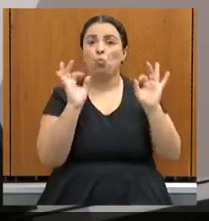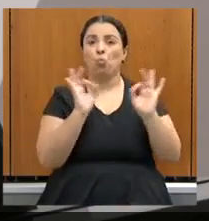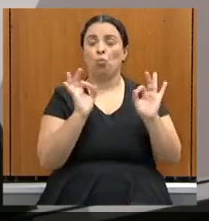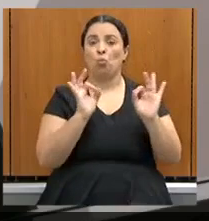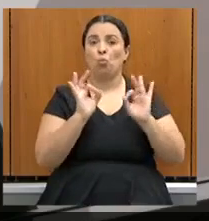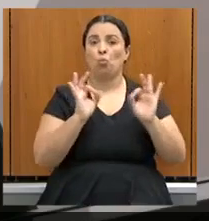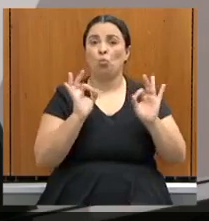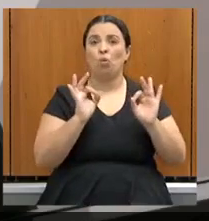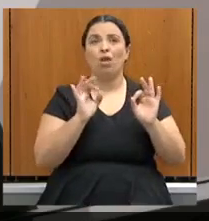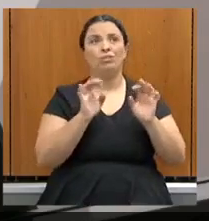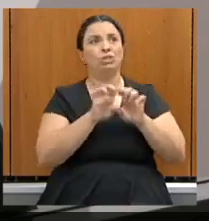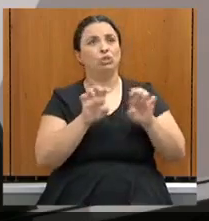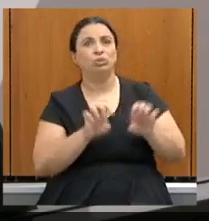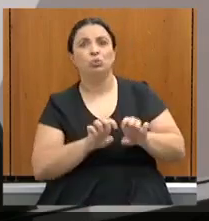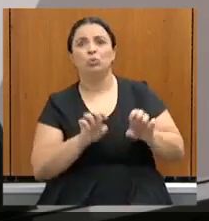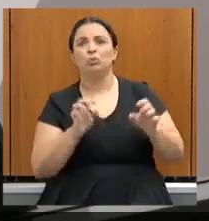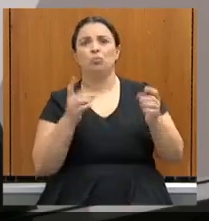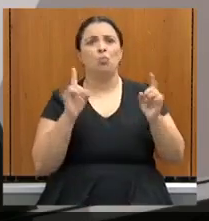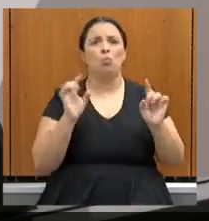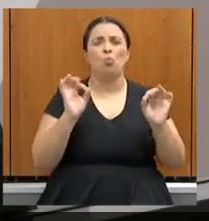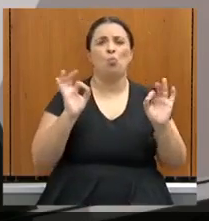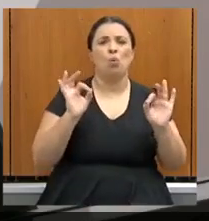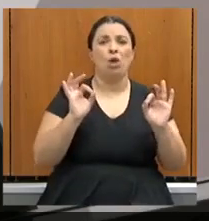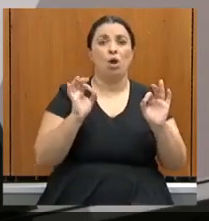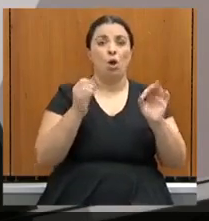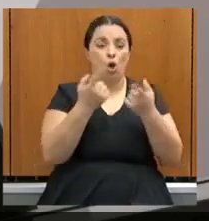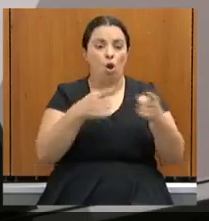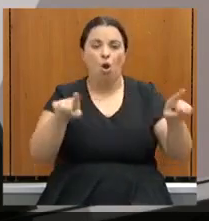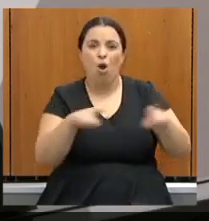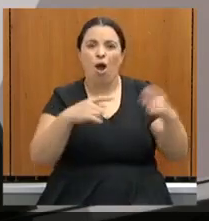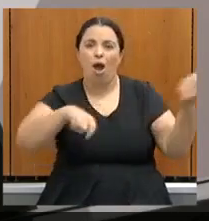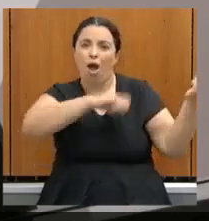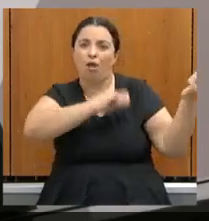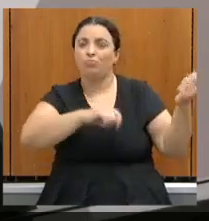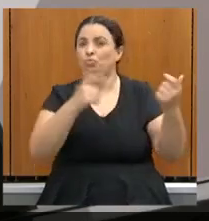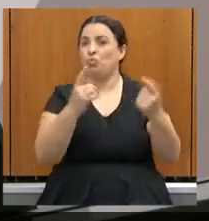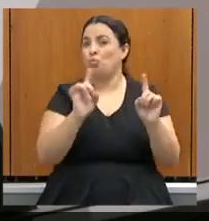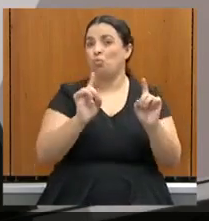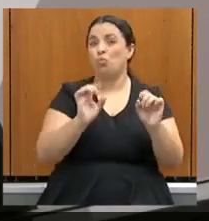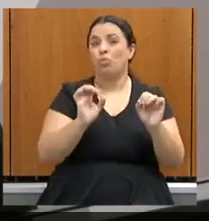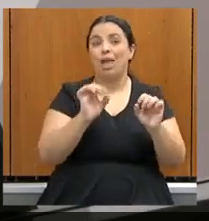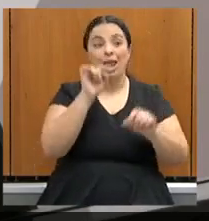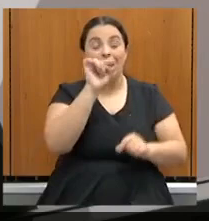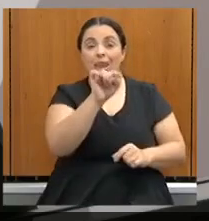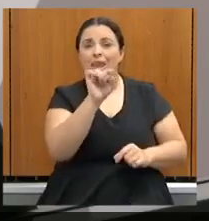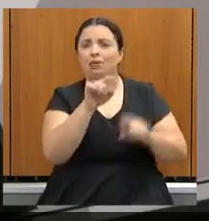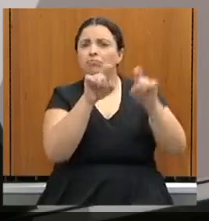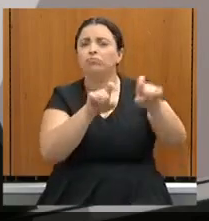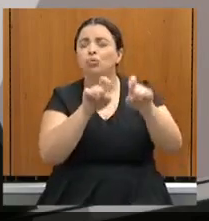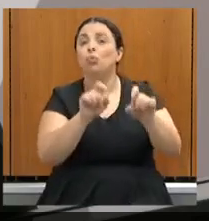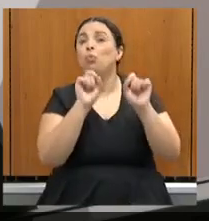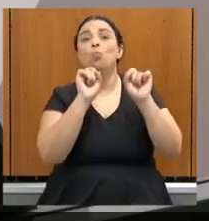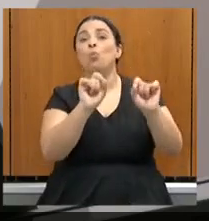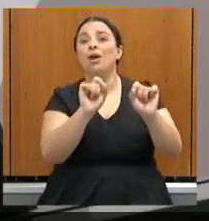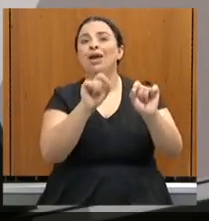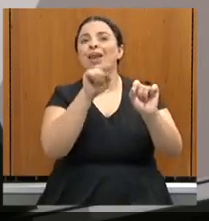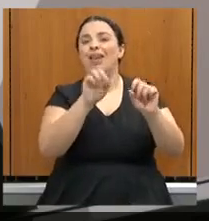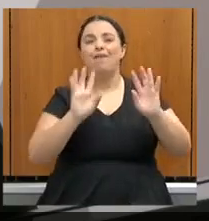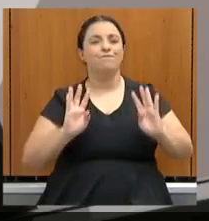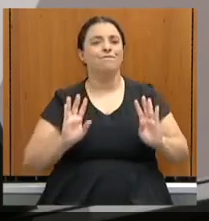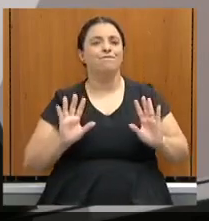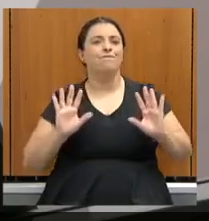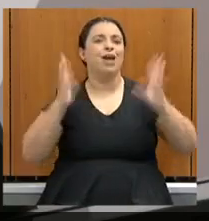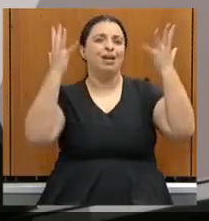estruturado, nós não temos uma orquestra, o que nós temos no interior? Nós temos festas populares, nós temos festa